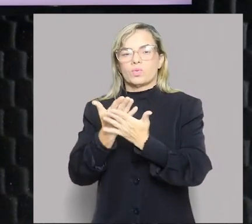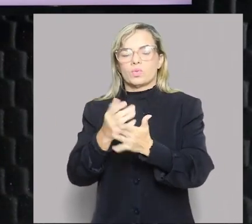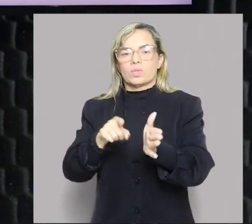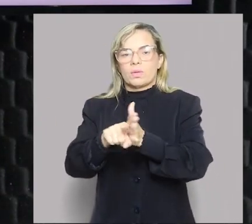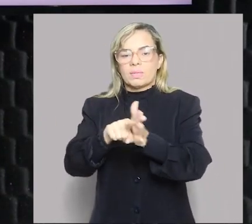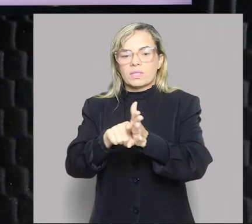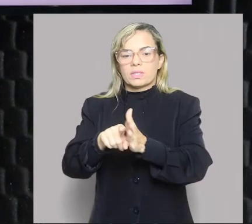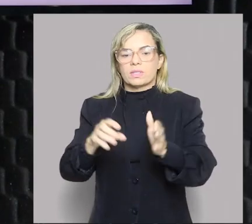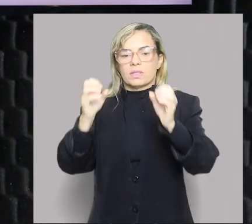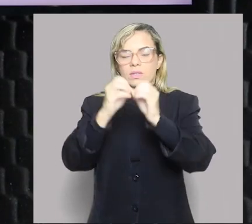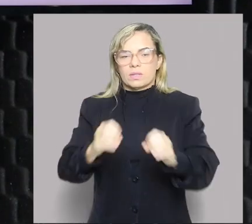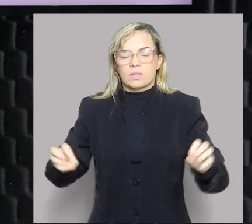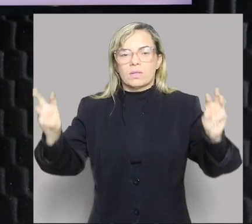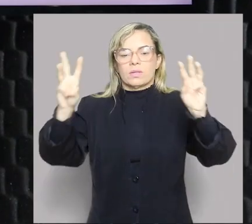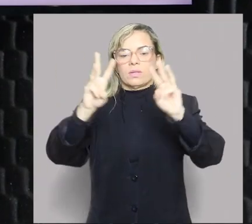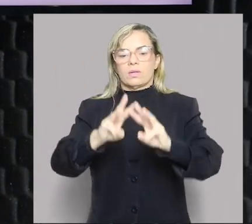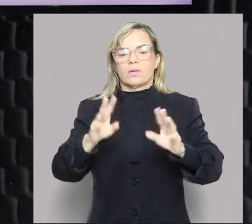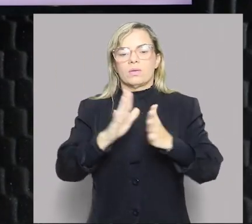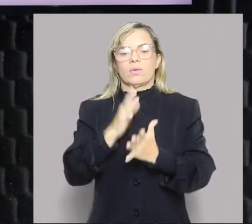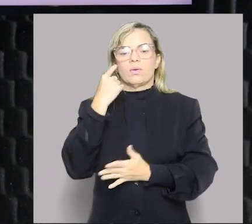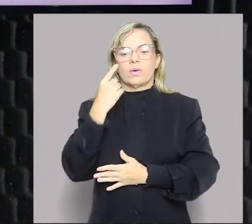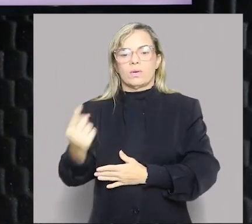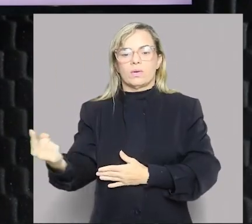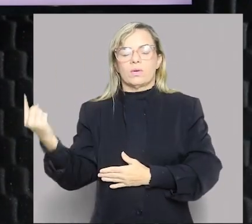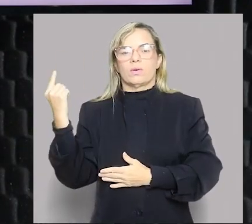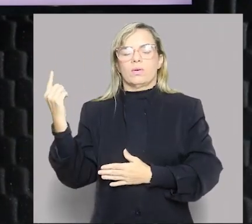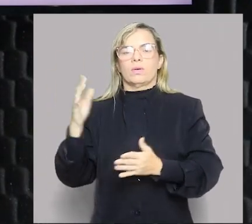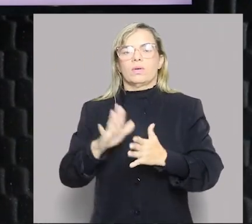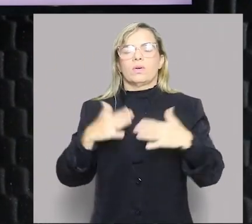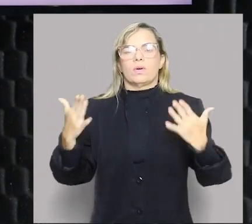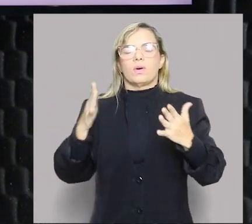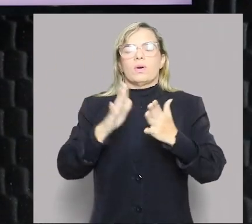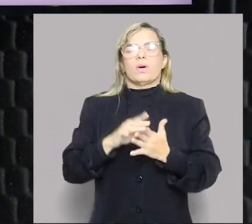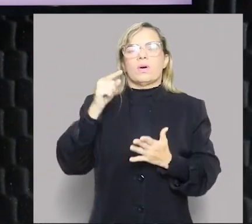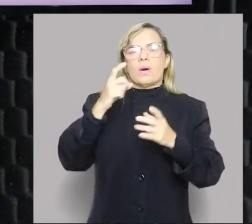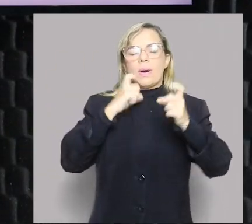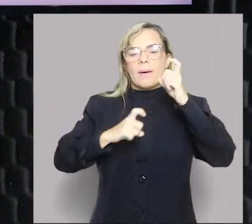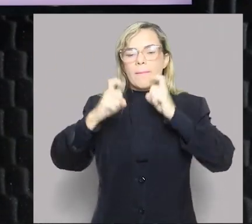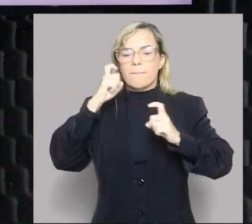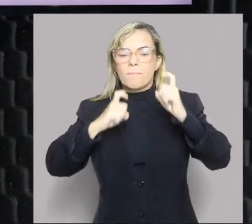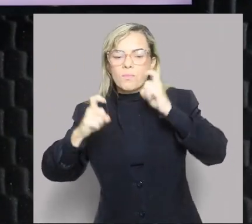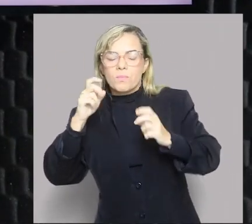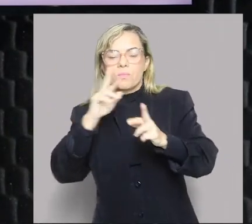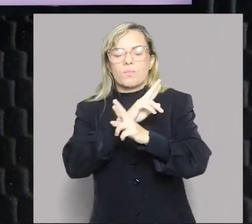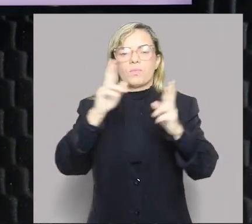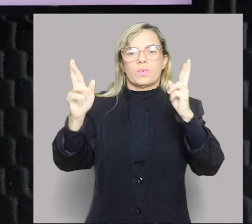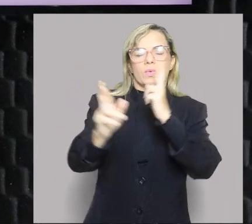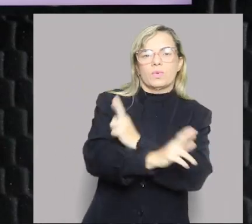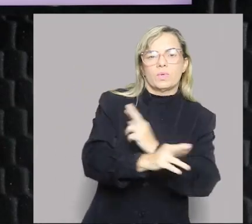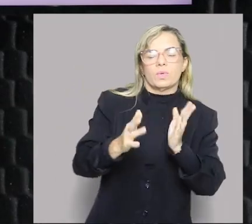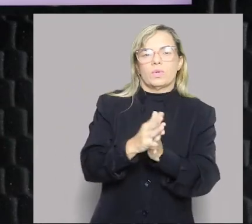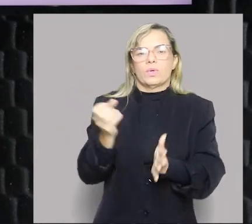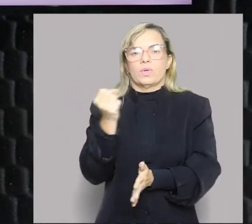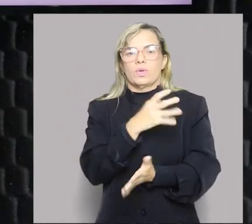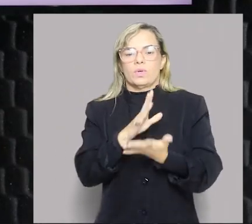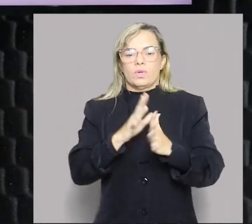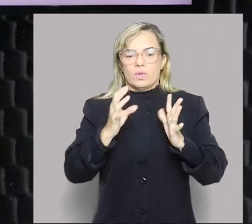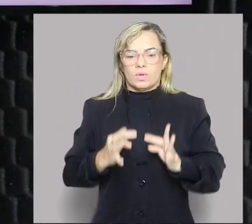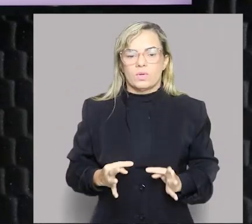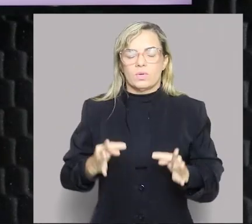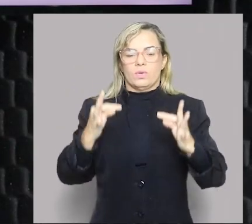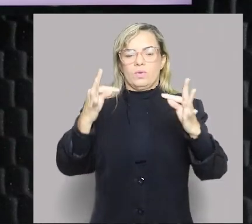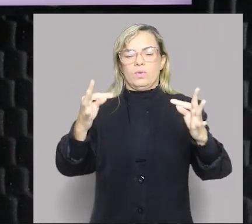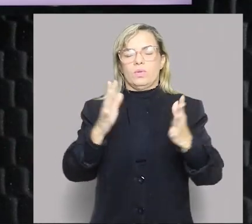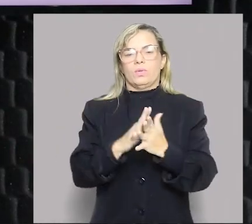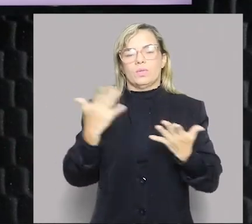ONU, tá? Associado aí à questão da preocupação da ONU em relação às novas tecnologias. Isso aqui ele está